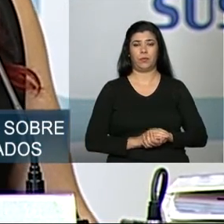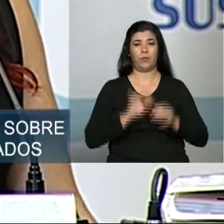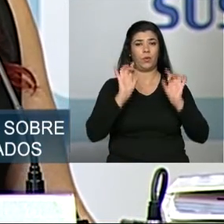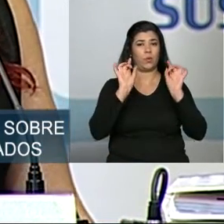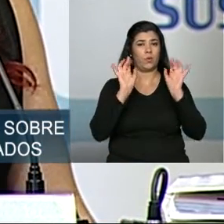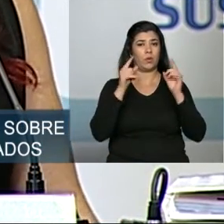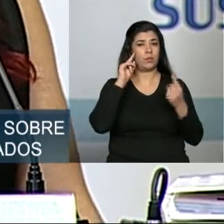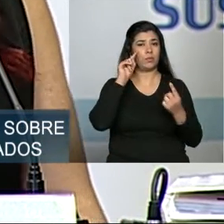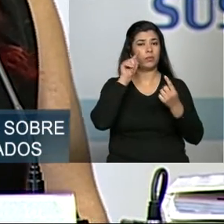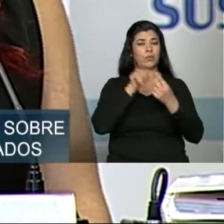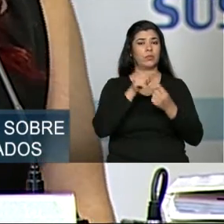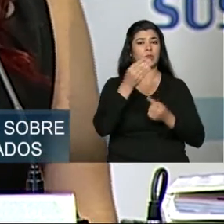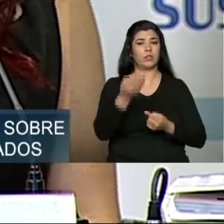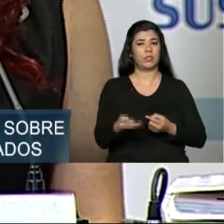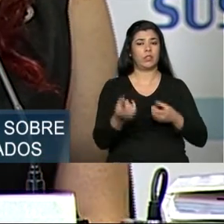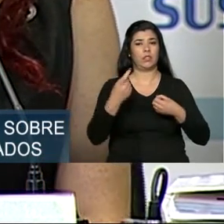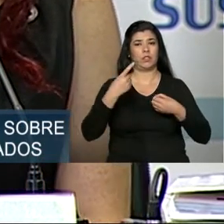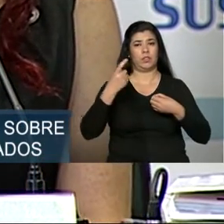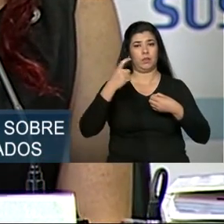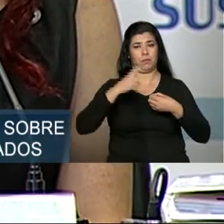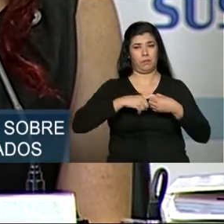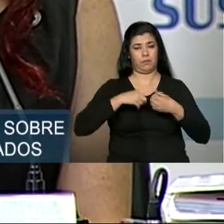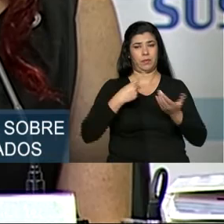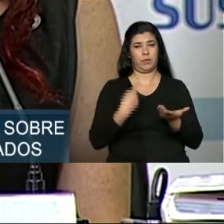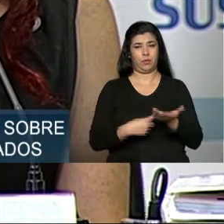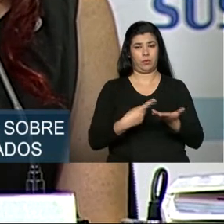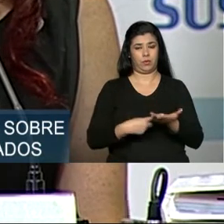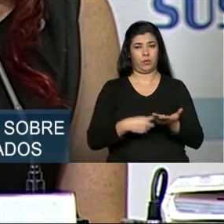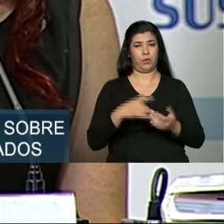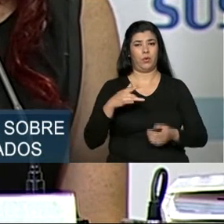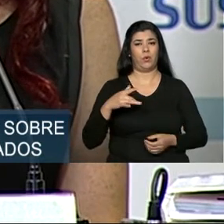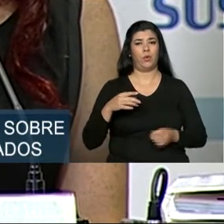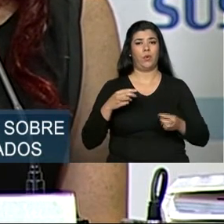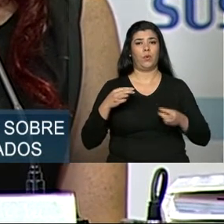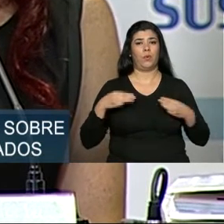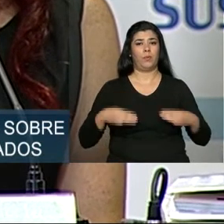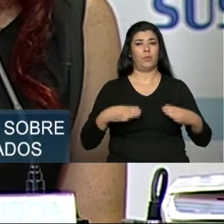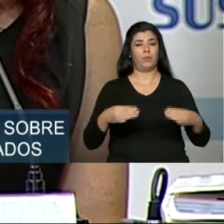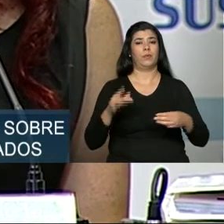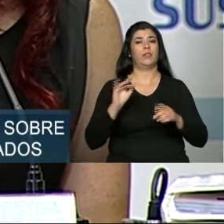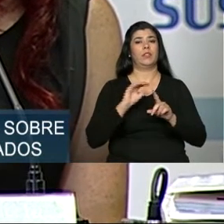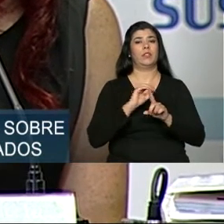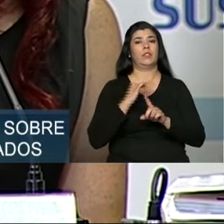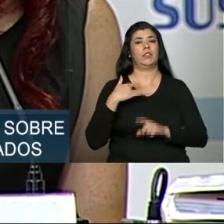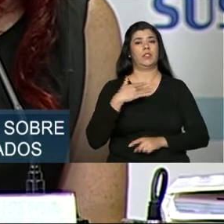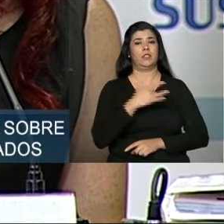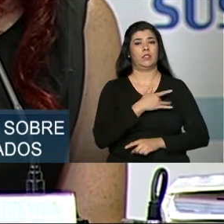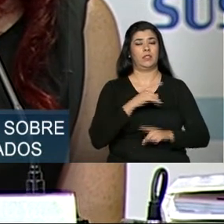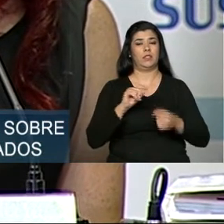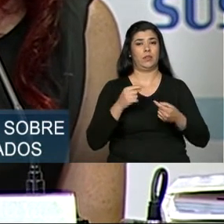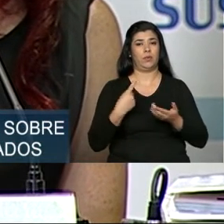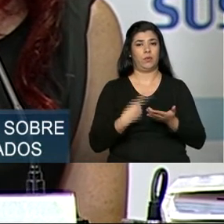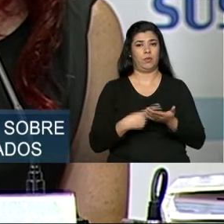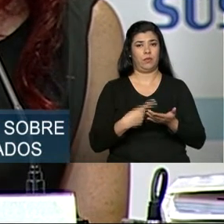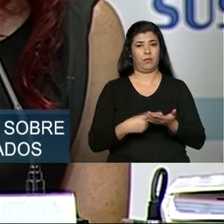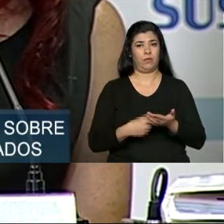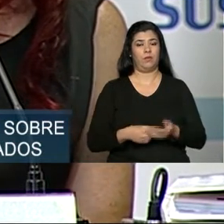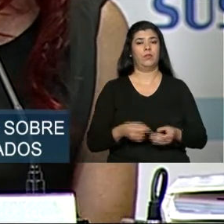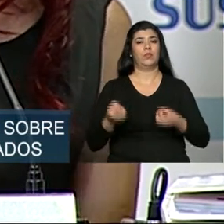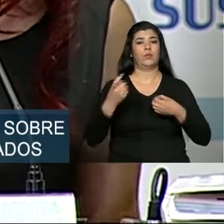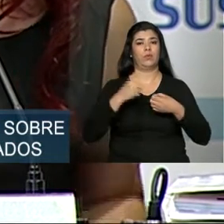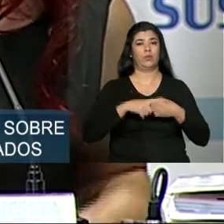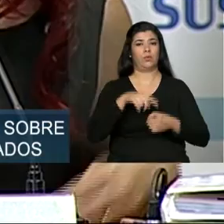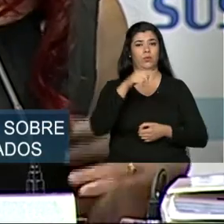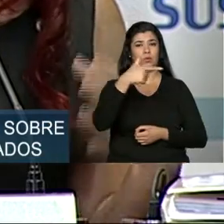Especificamente em relação a esse acordo, o Ministério da Saúde fez um acordo com a Associação Brasileira da Indústria de Alimentos em